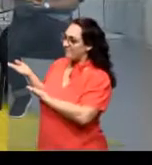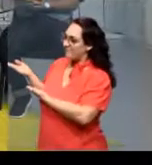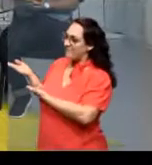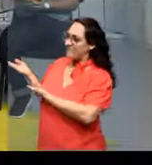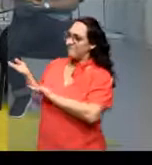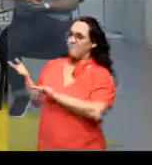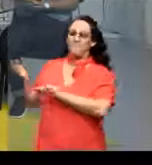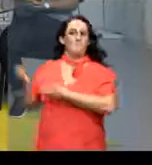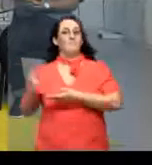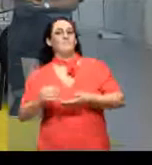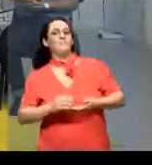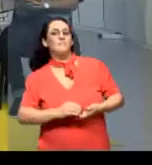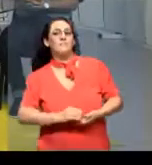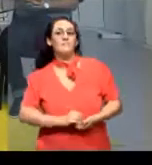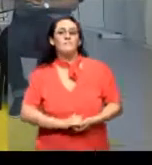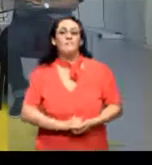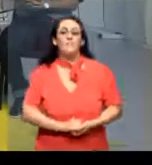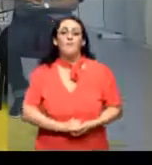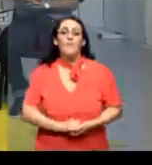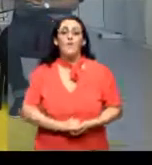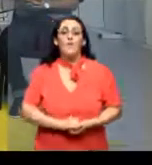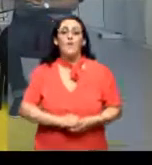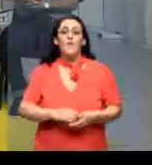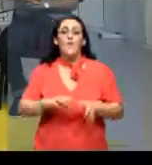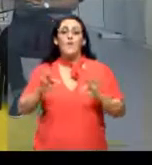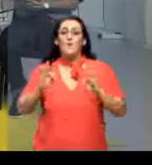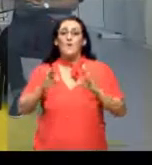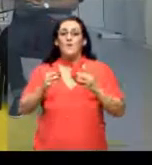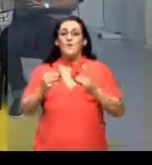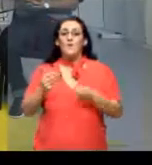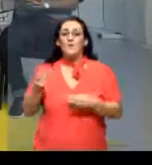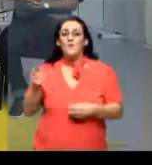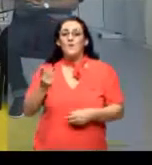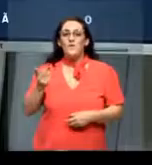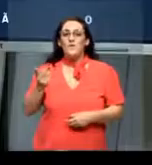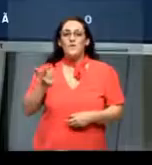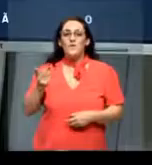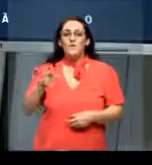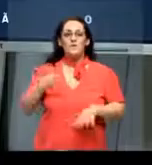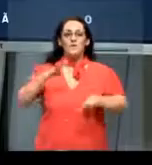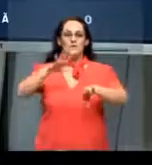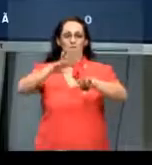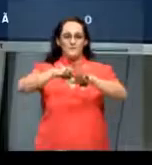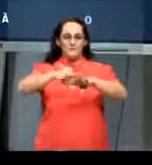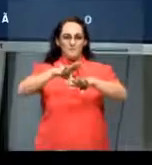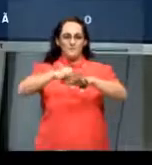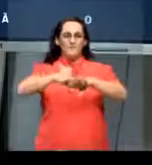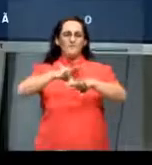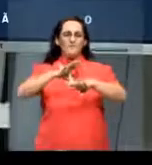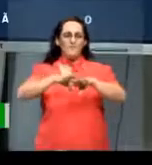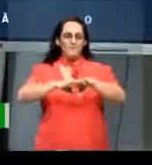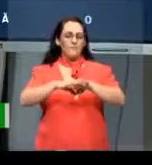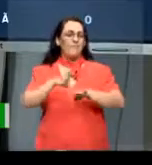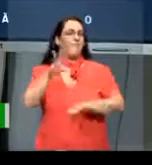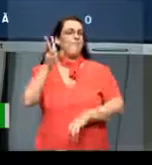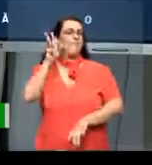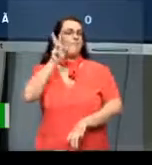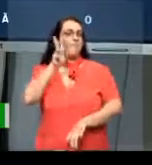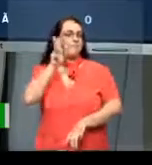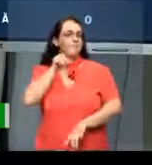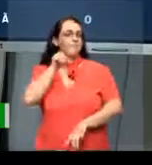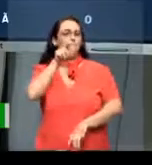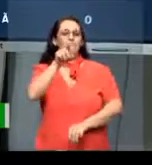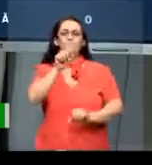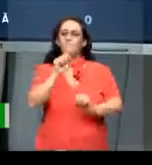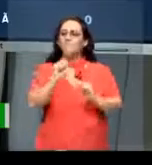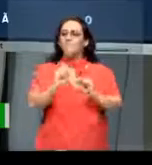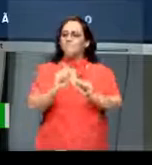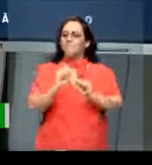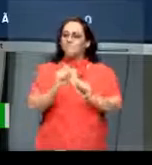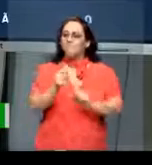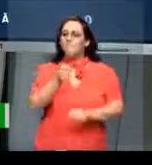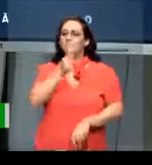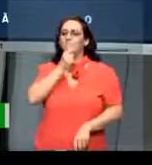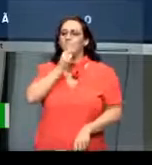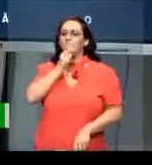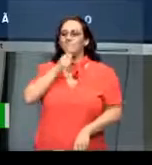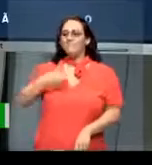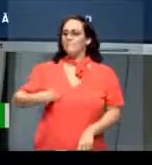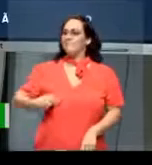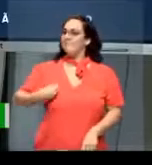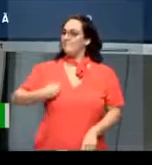professora Eliana Demarques, da área de matemática. Lembrando que ainda dá tempo de você participar dessa